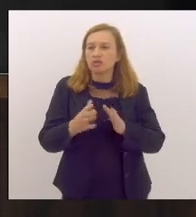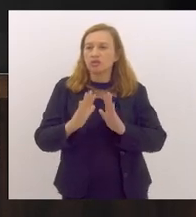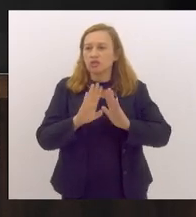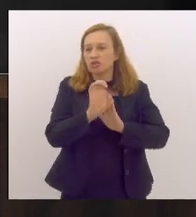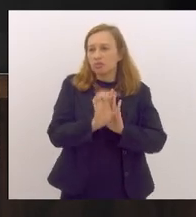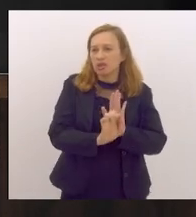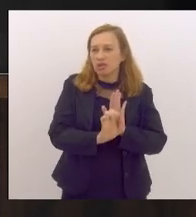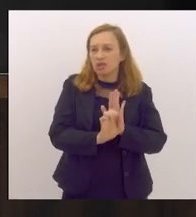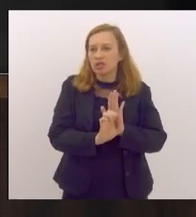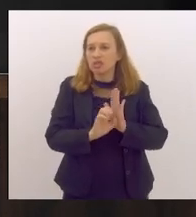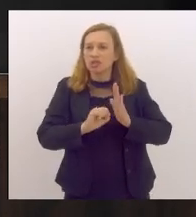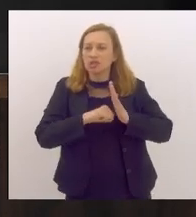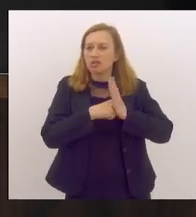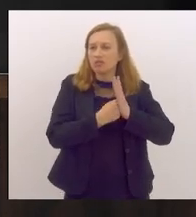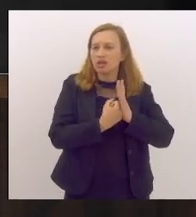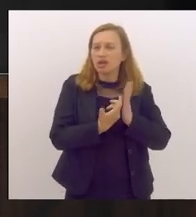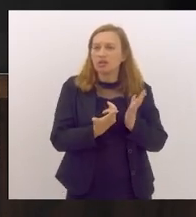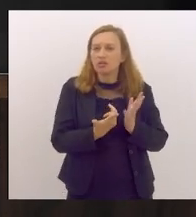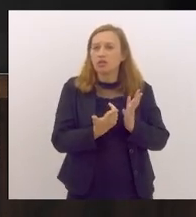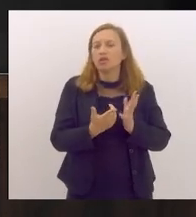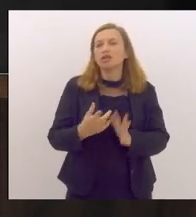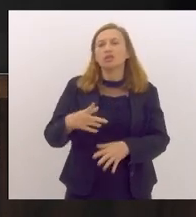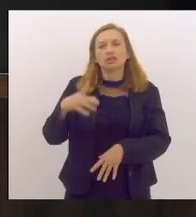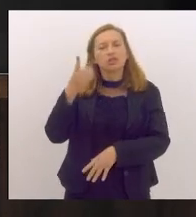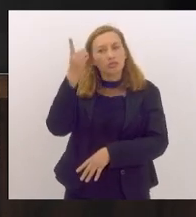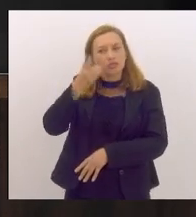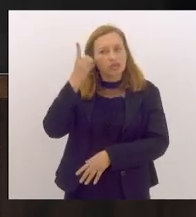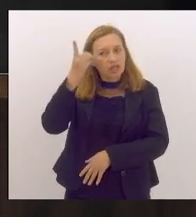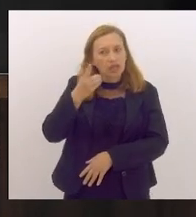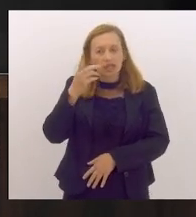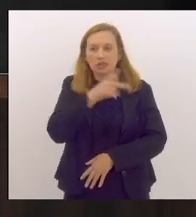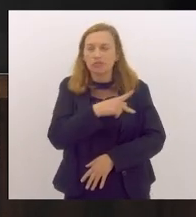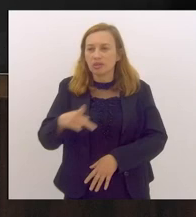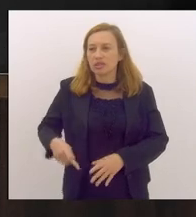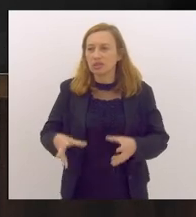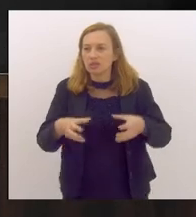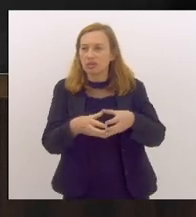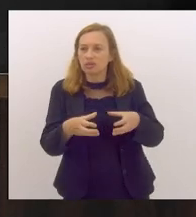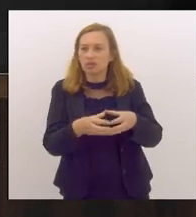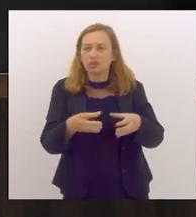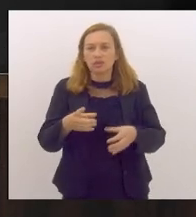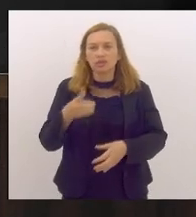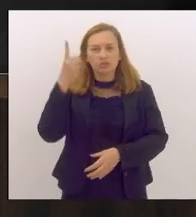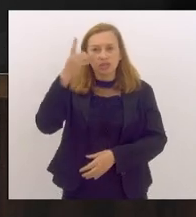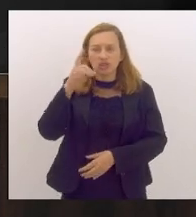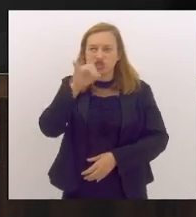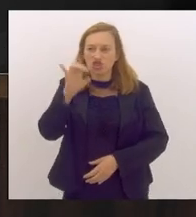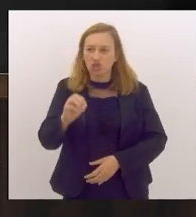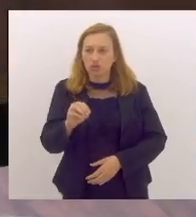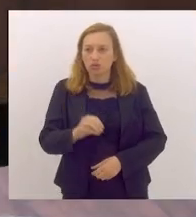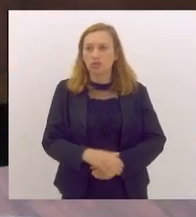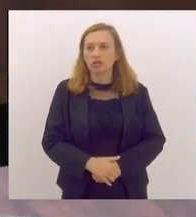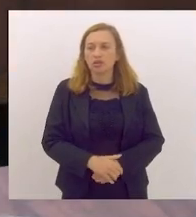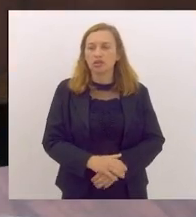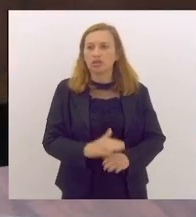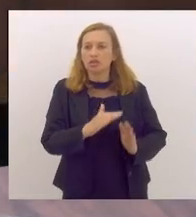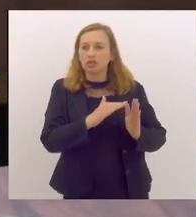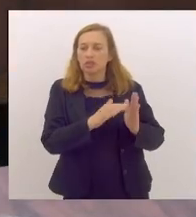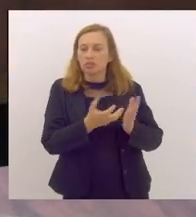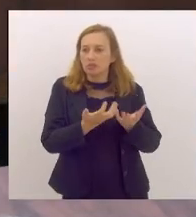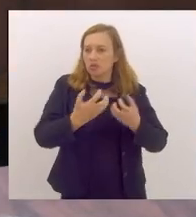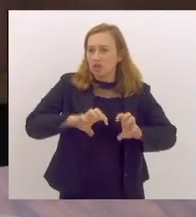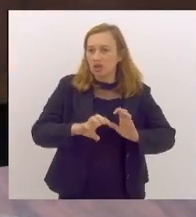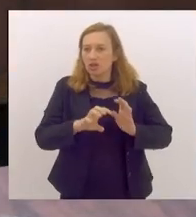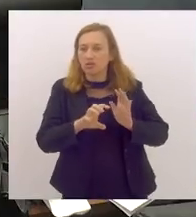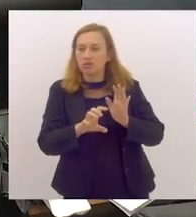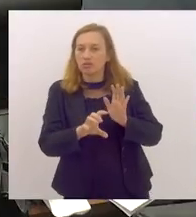e Vetos, para emitir parecer, o nobre deputado, presidente da comissão, o deputado Marcelo Dino. Pela derrubada, senhor presidente.